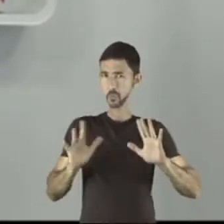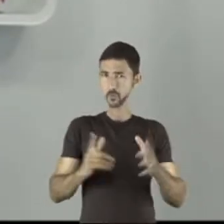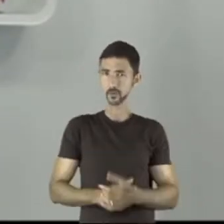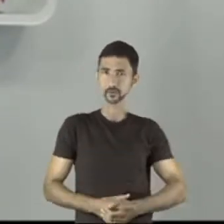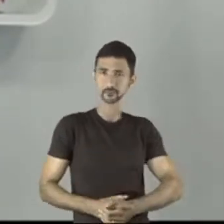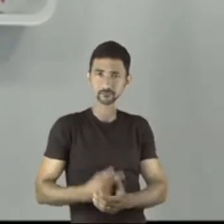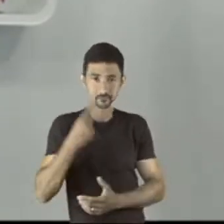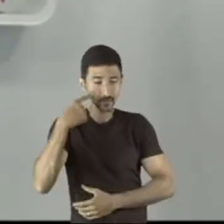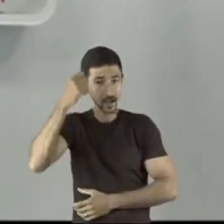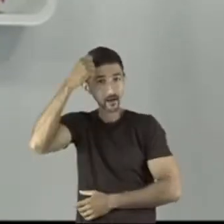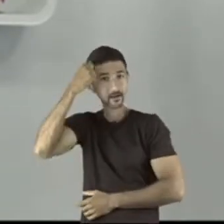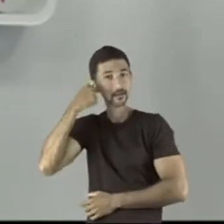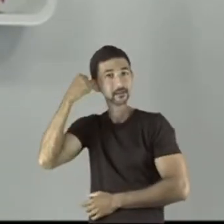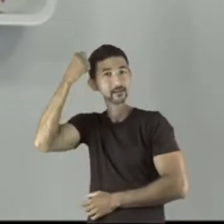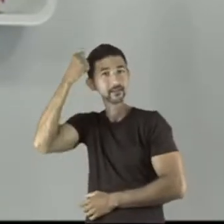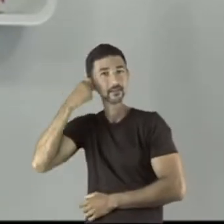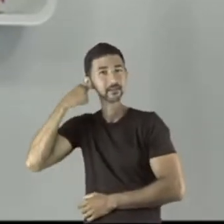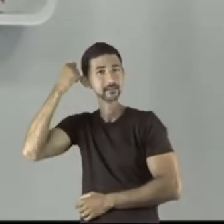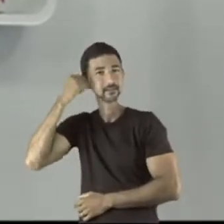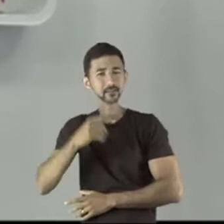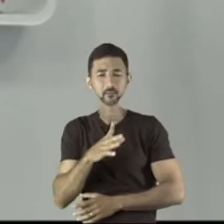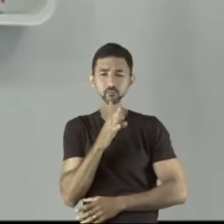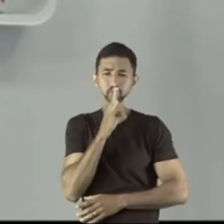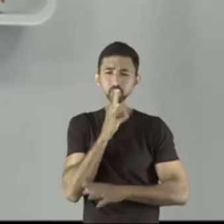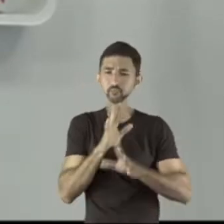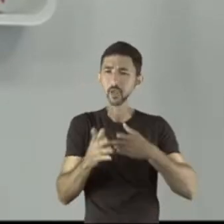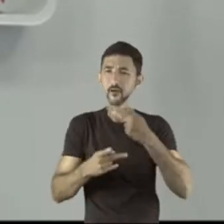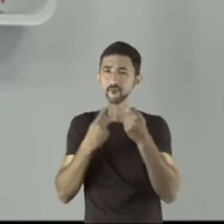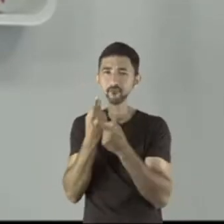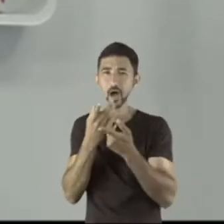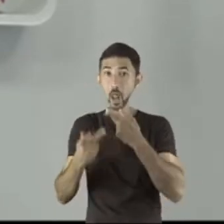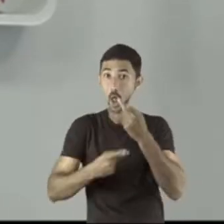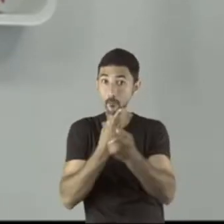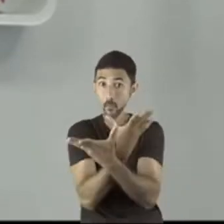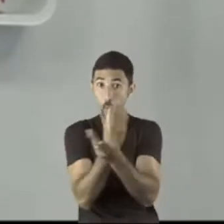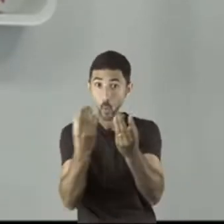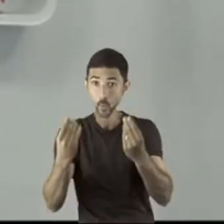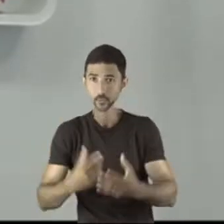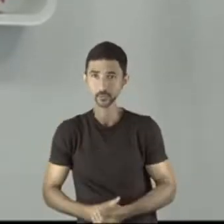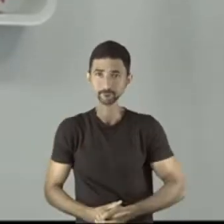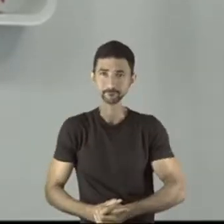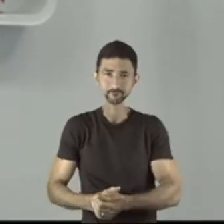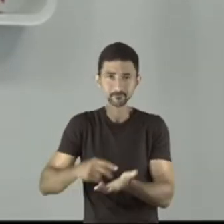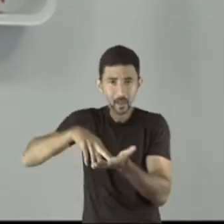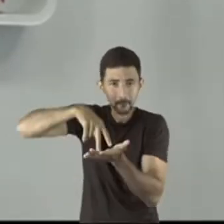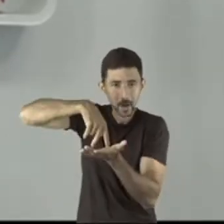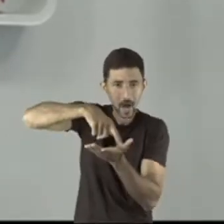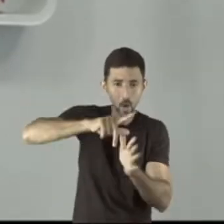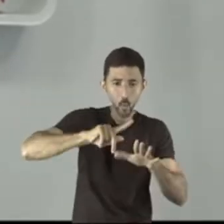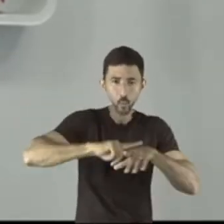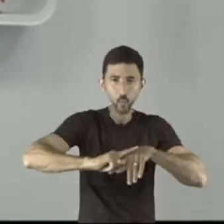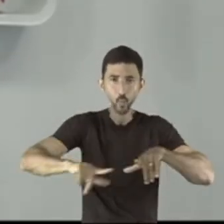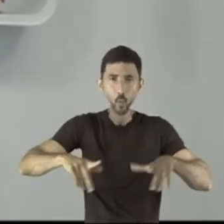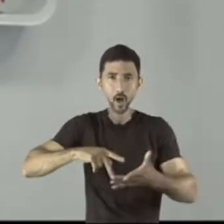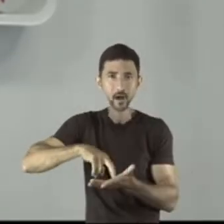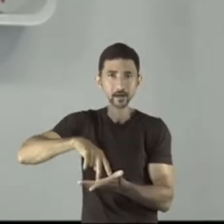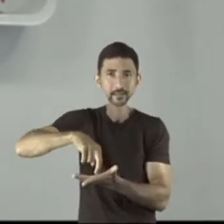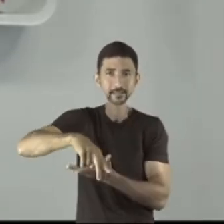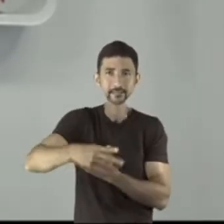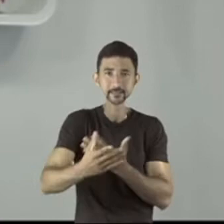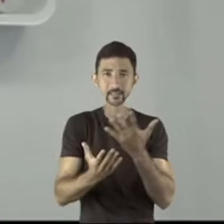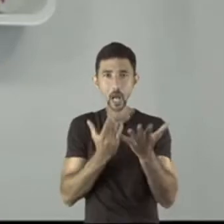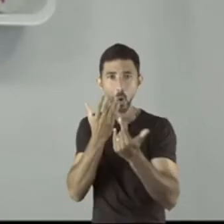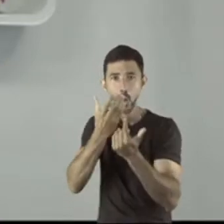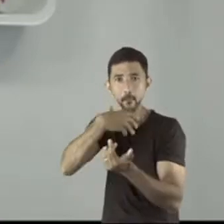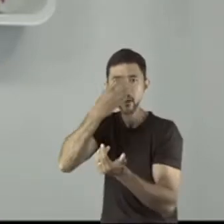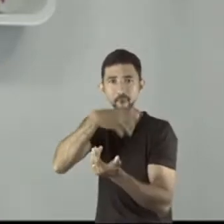quem os penteie os cabelos, ficar um tempo calada, falar pelos cotovelos. Pisar descalça no barro,